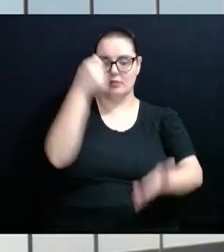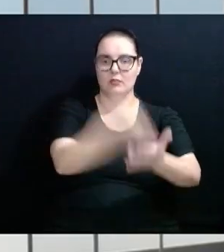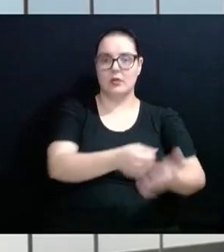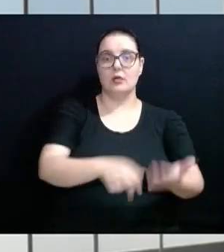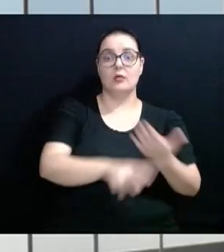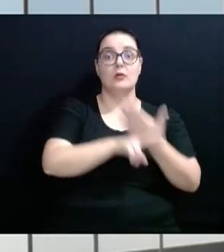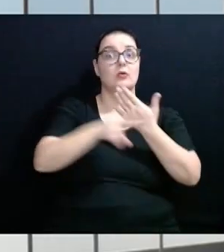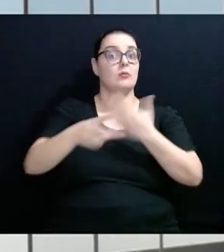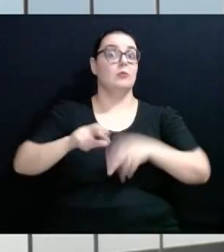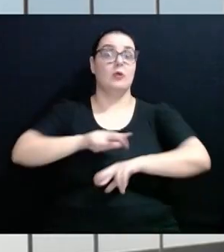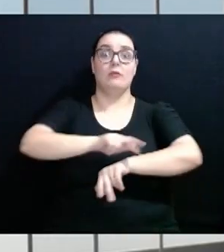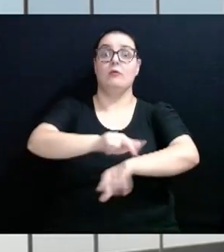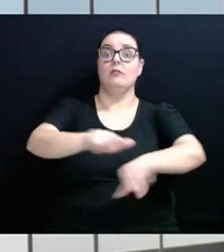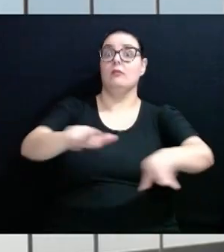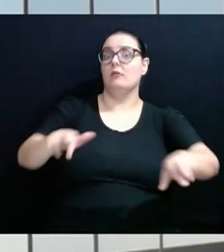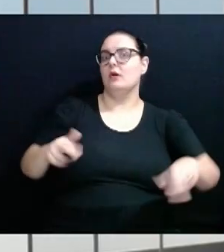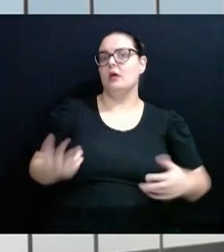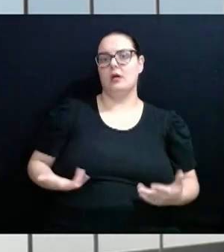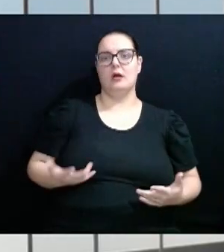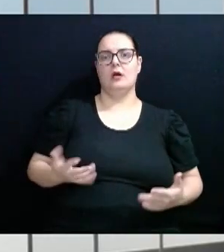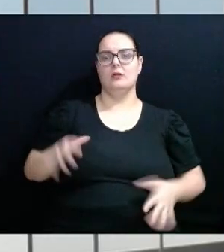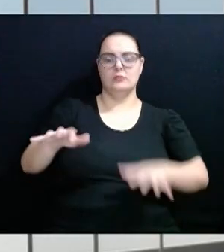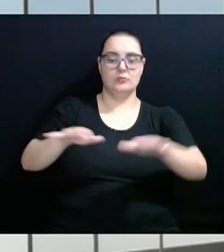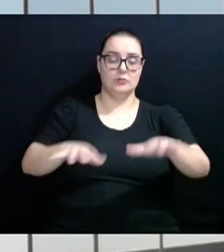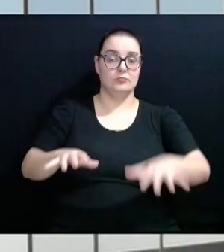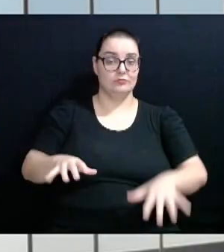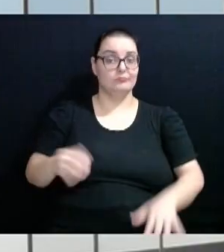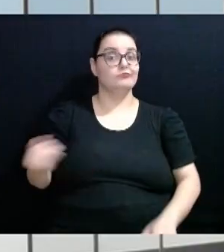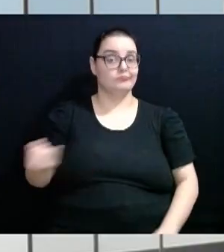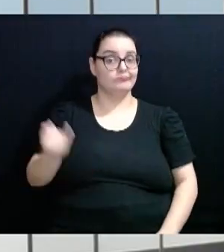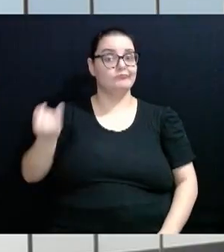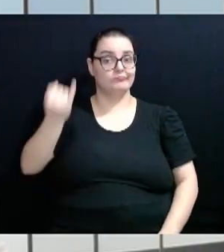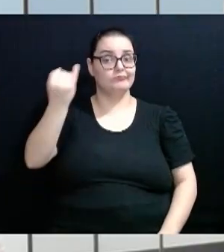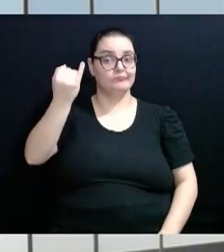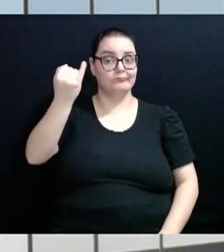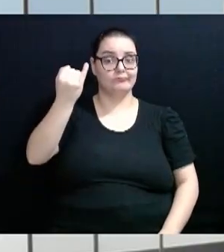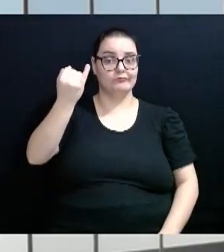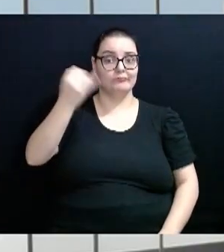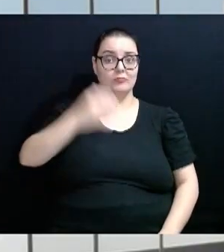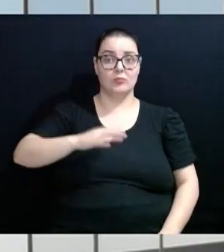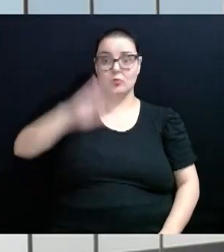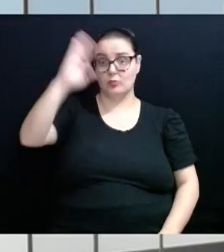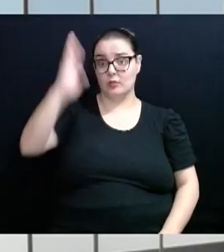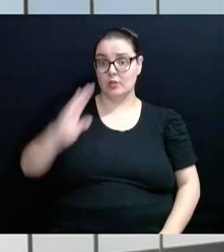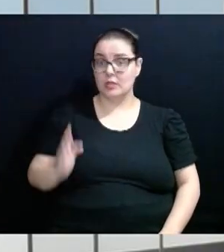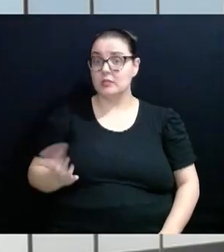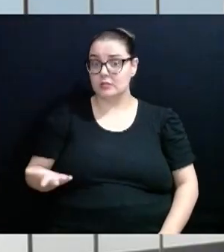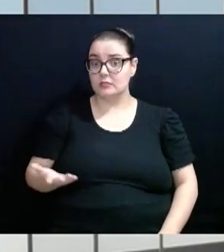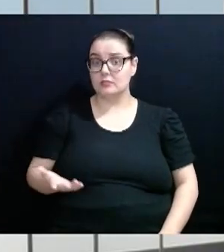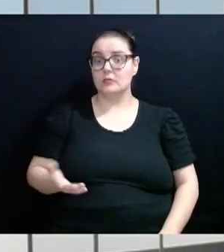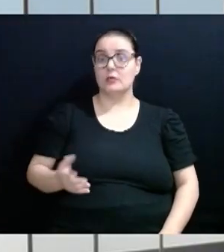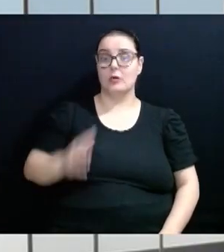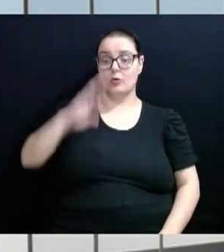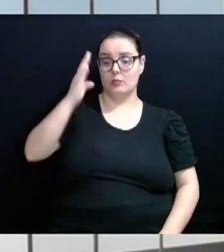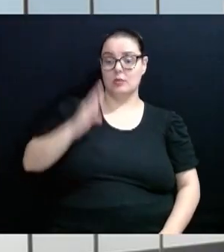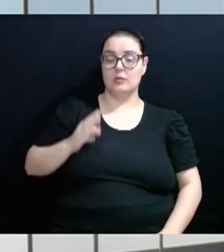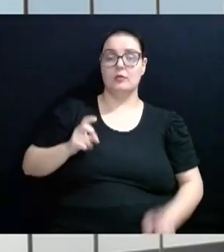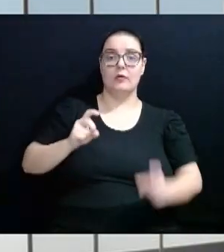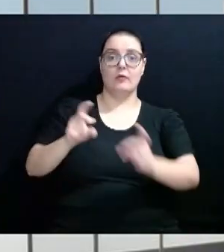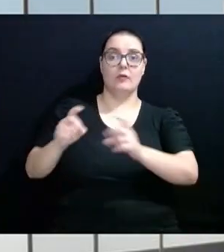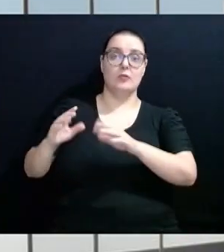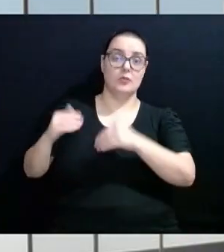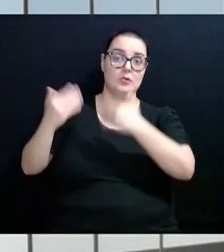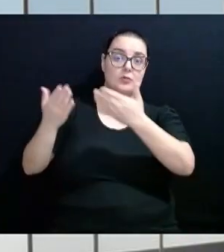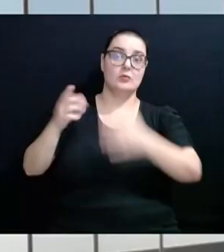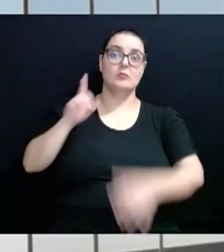muito setores importantes do Brasil, né? O Brasil é exportador para os Estados Unidos de